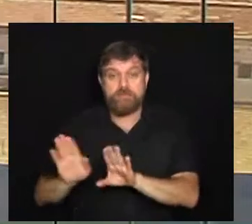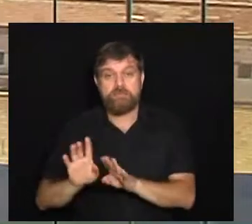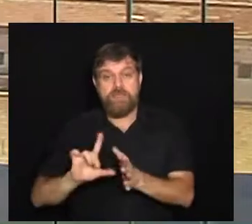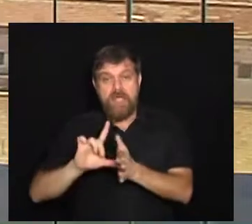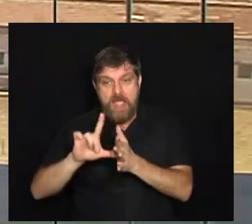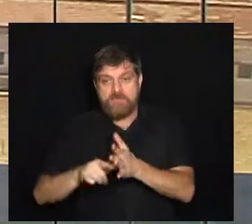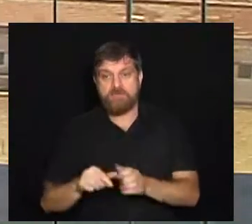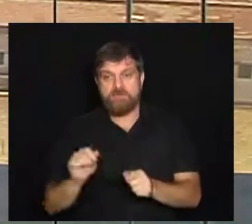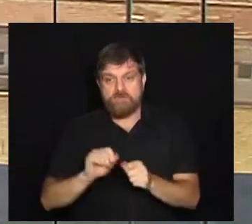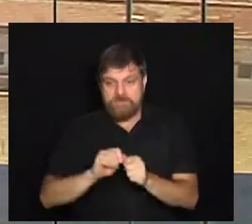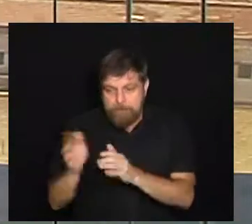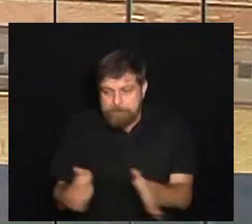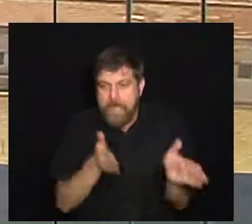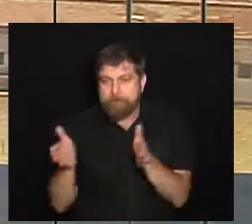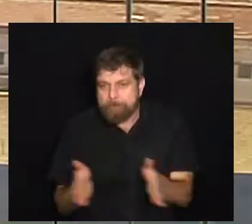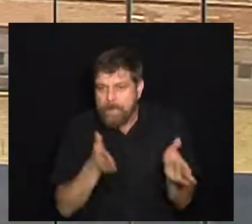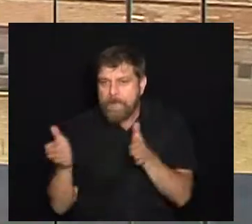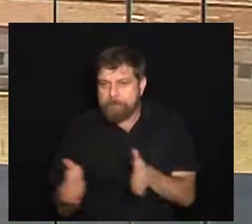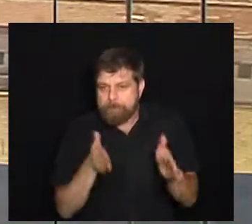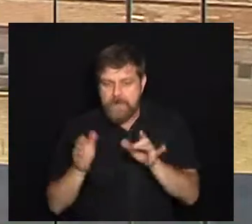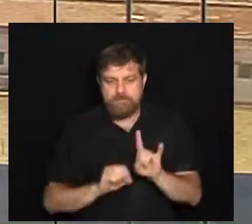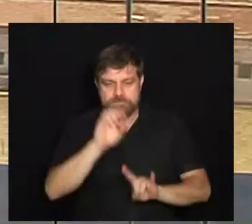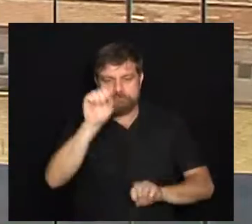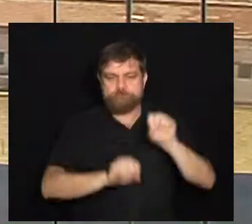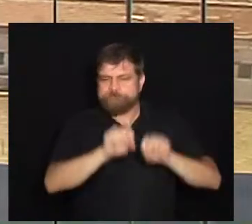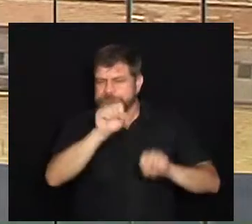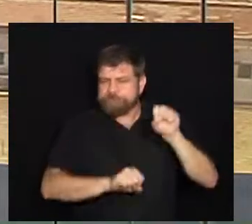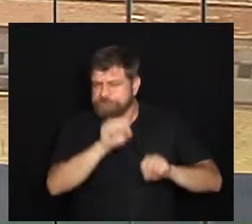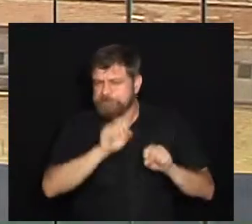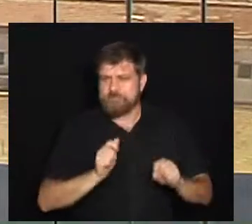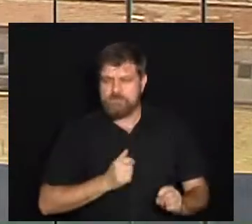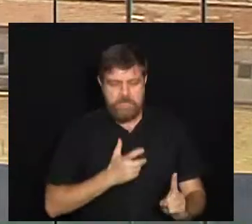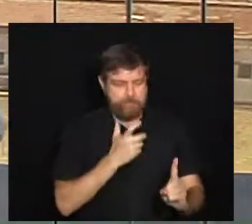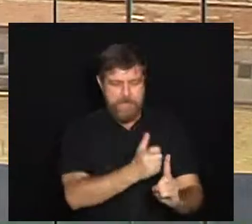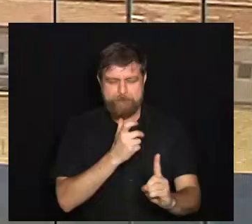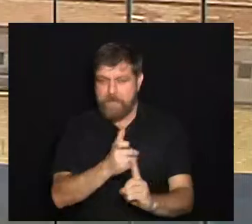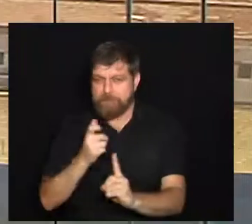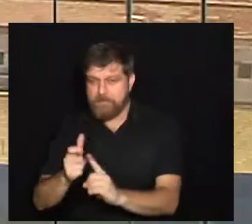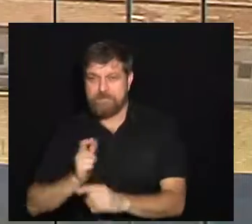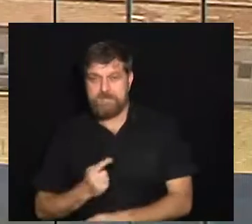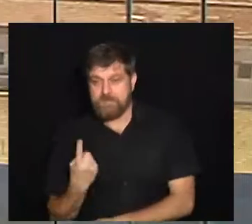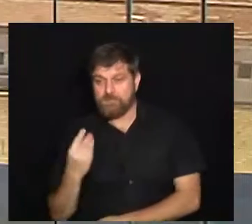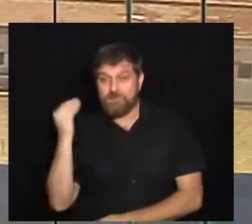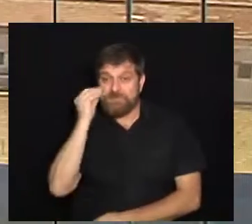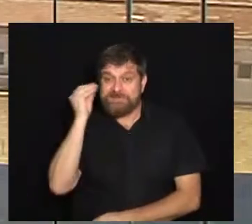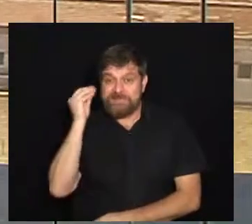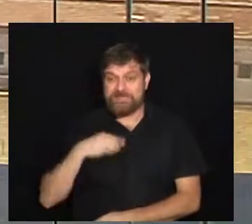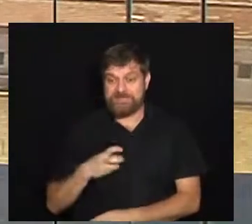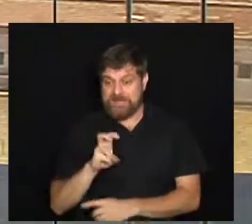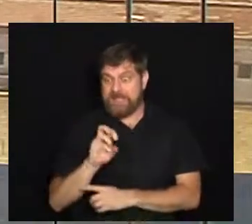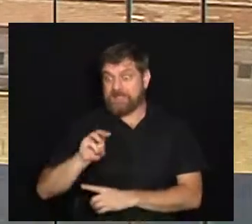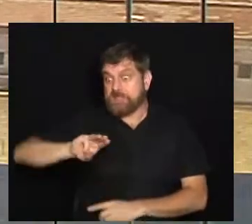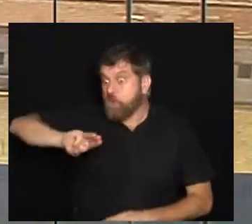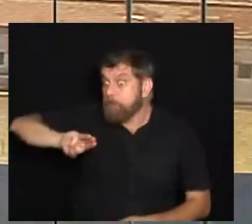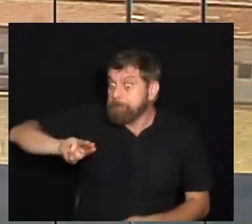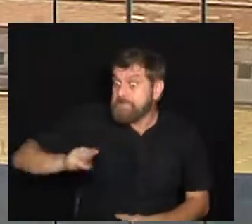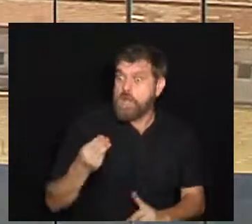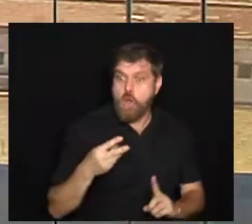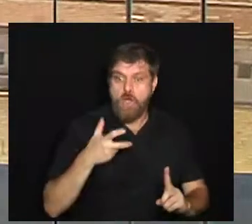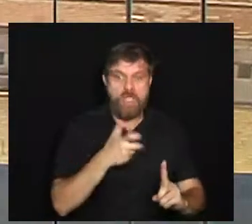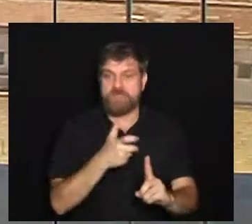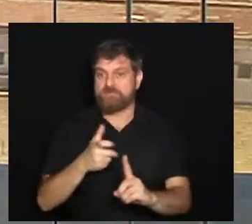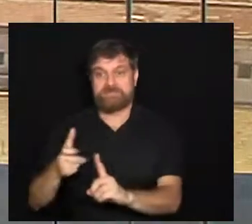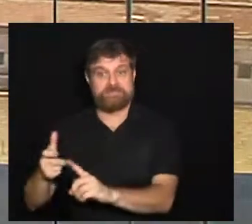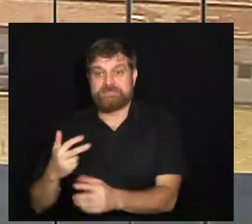botar em escala de produção industrial para poder vacinar seu pai fazer um teste você não vai fazer 500 milhões de doses de vacina